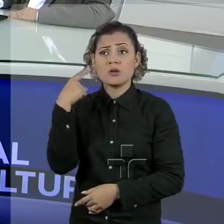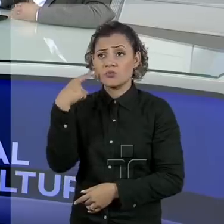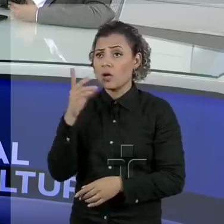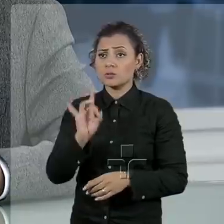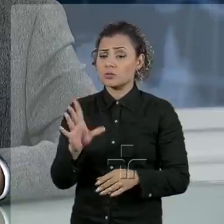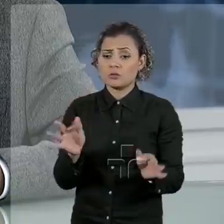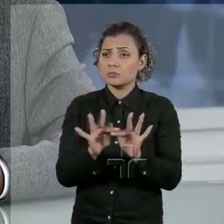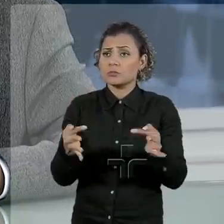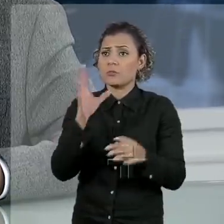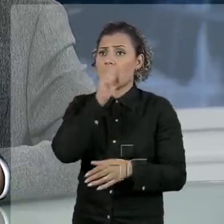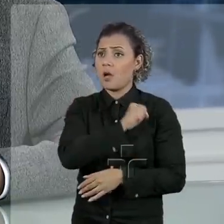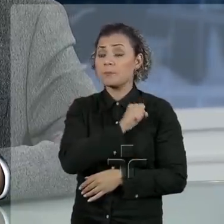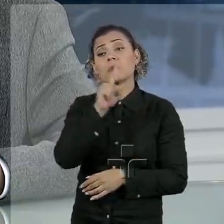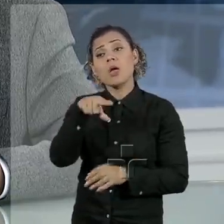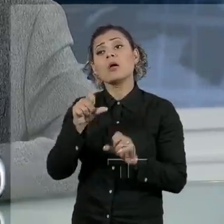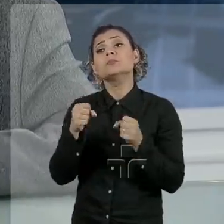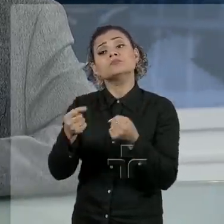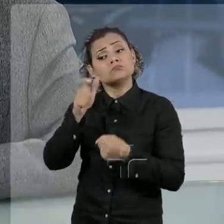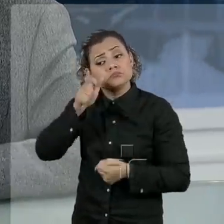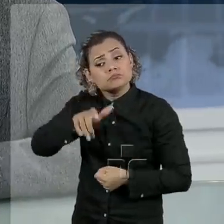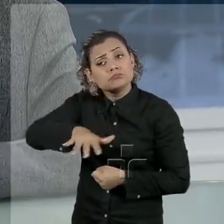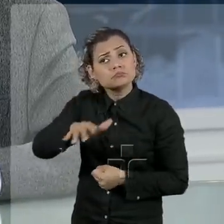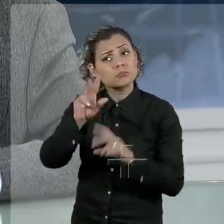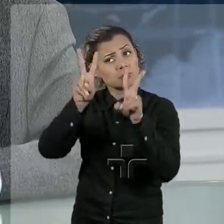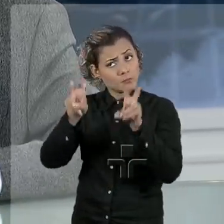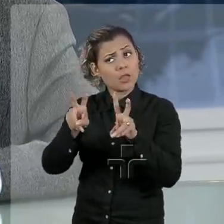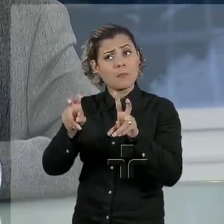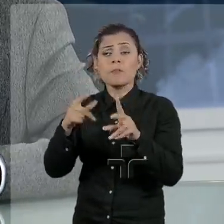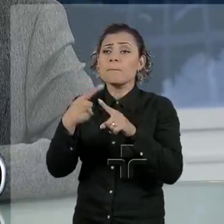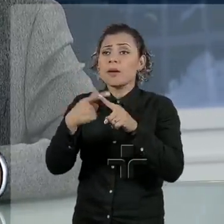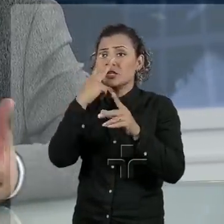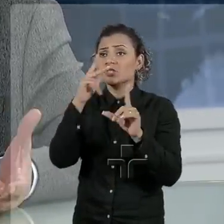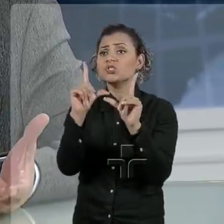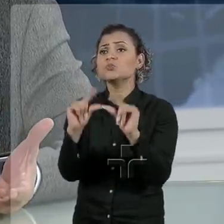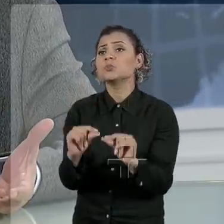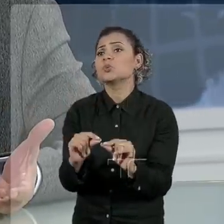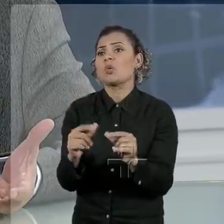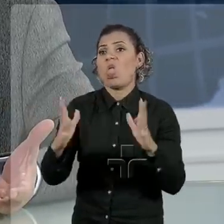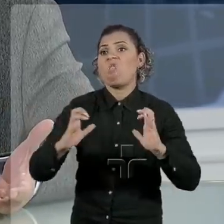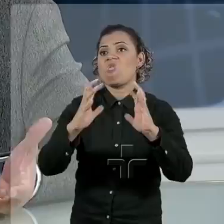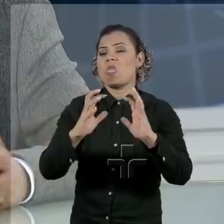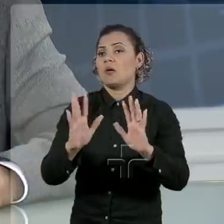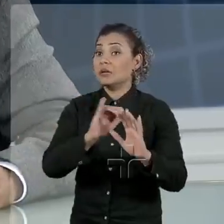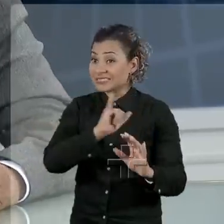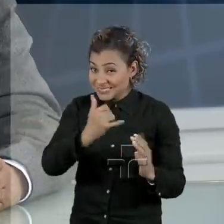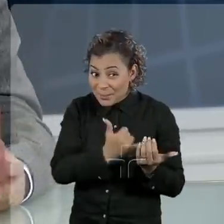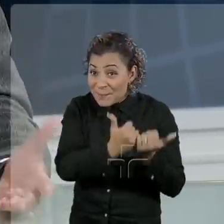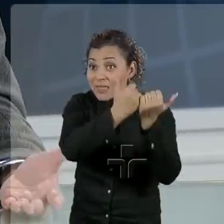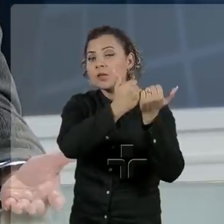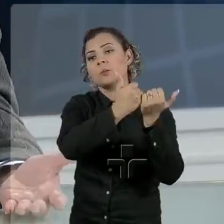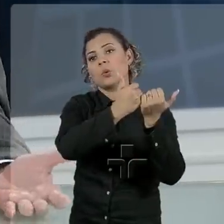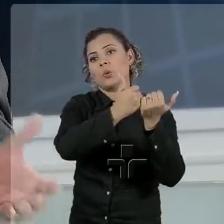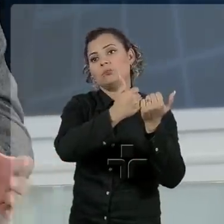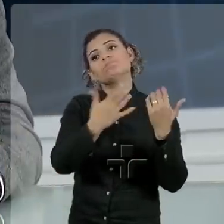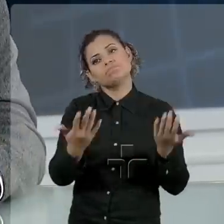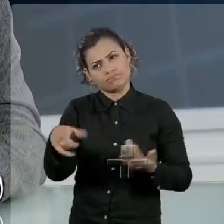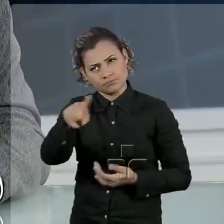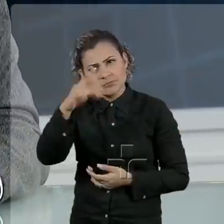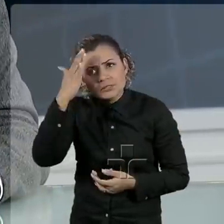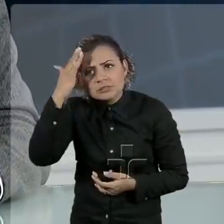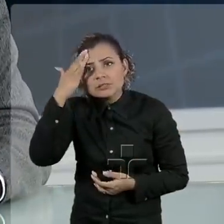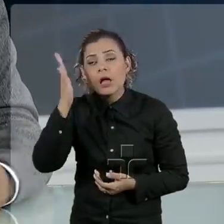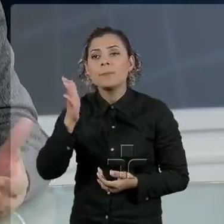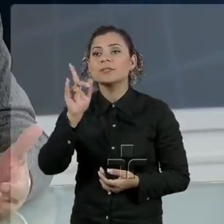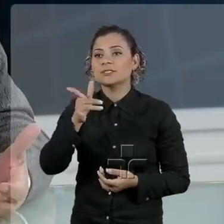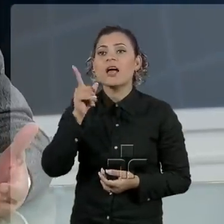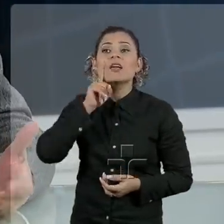2. Acho que são esforços interessantes para você diminuir esse conflito. Agora, é claro, quando tem patrimônio no meio, e você sabe, como dizem